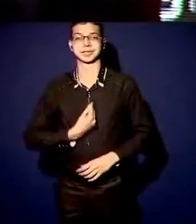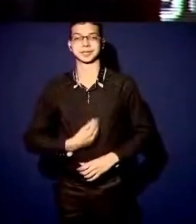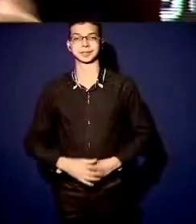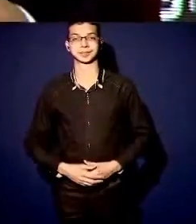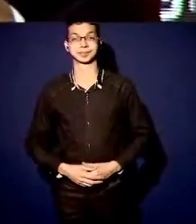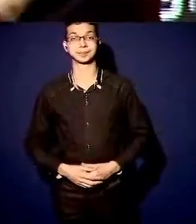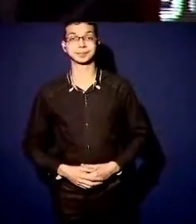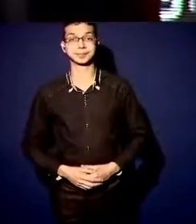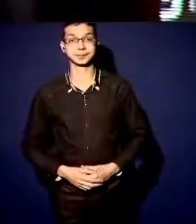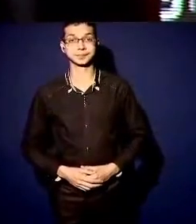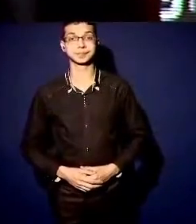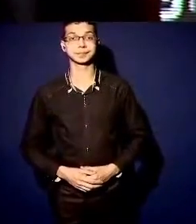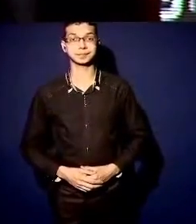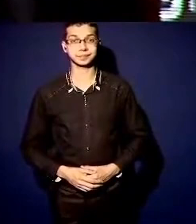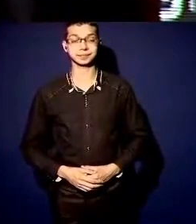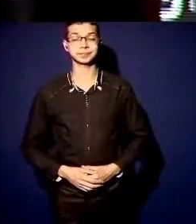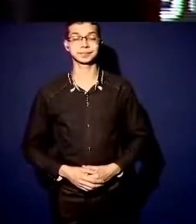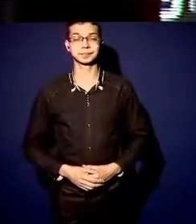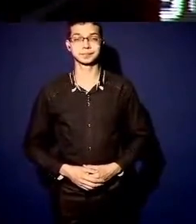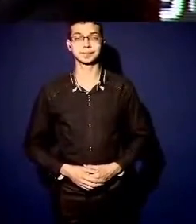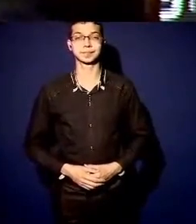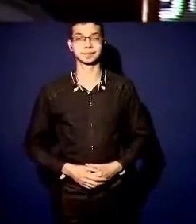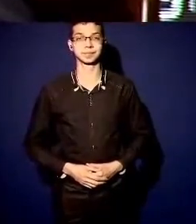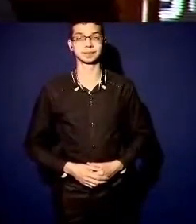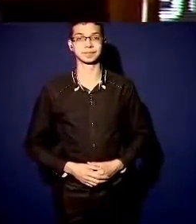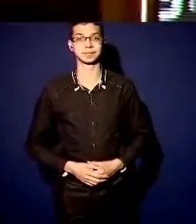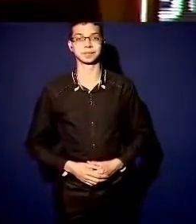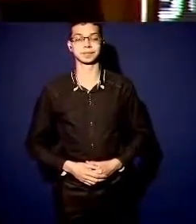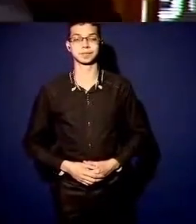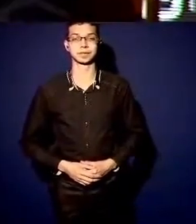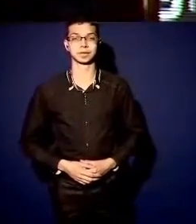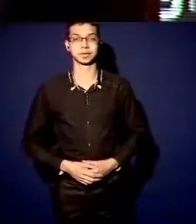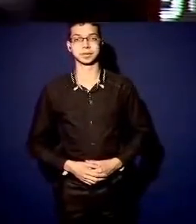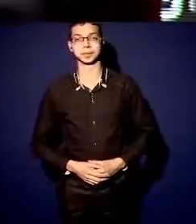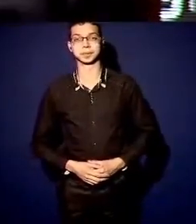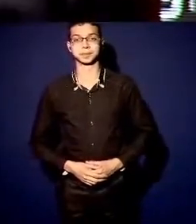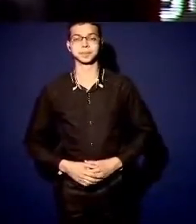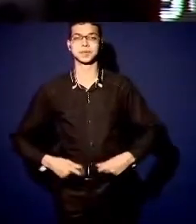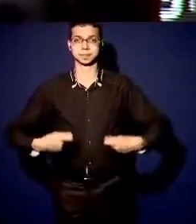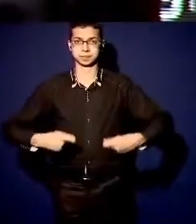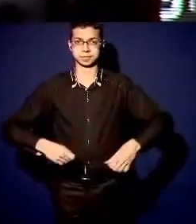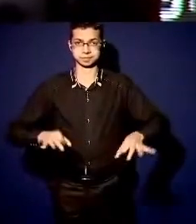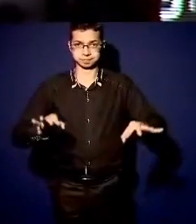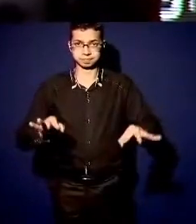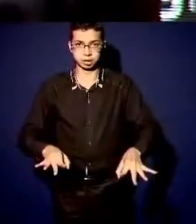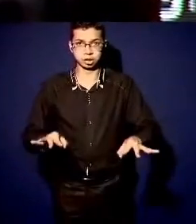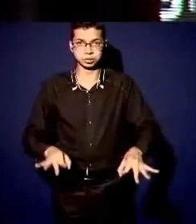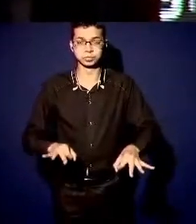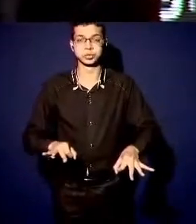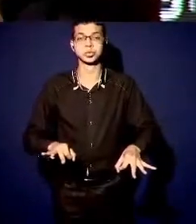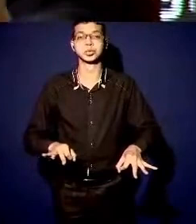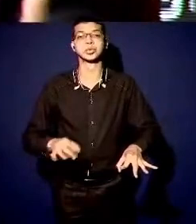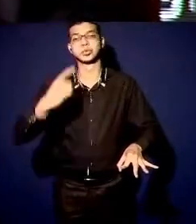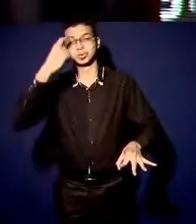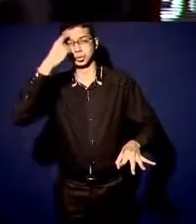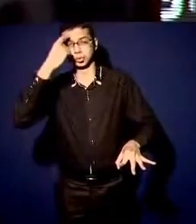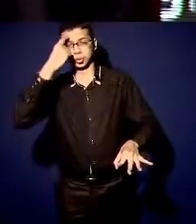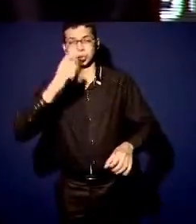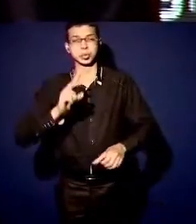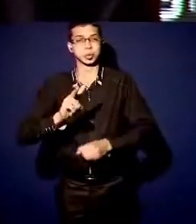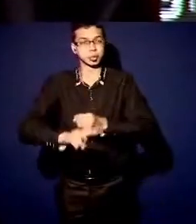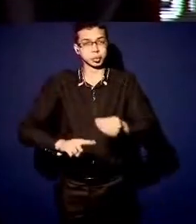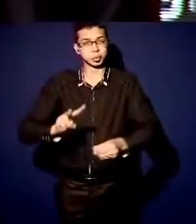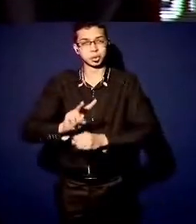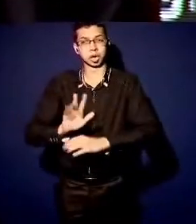necessidade óbvia de você ter efetivamente a sustentabilidade como algo tangível para